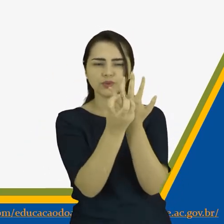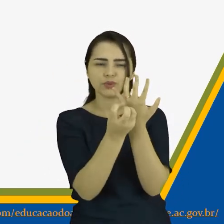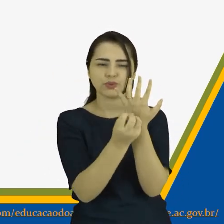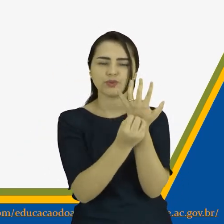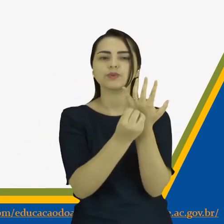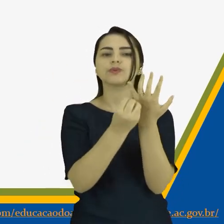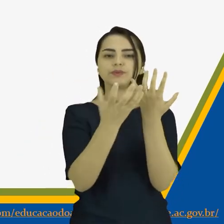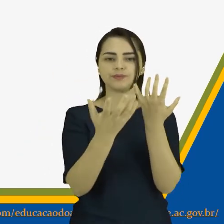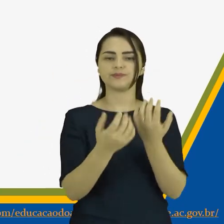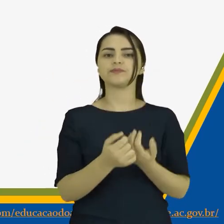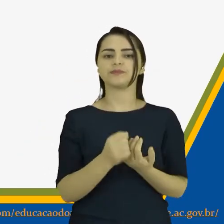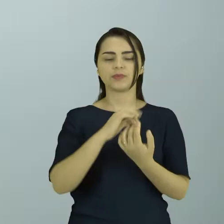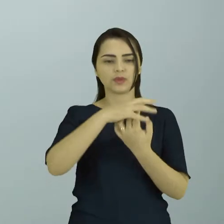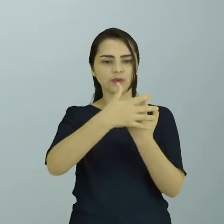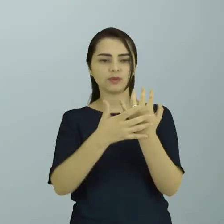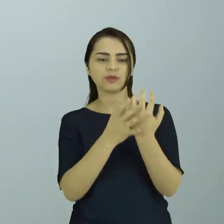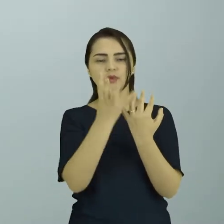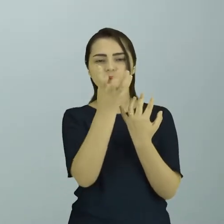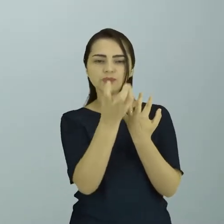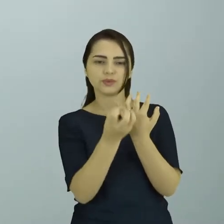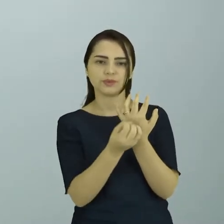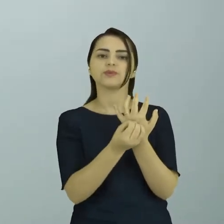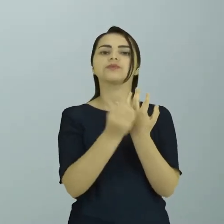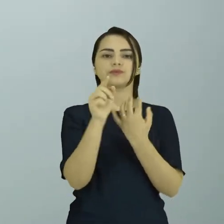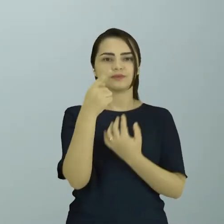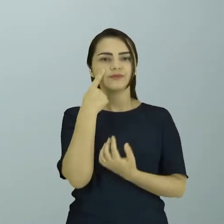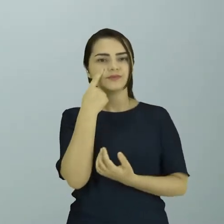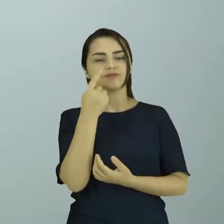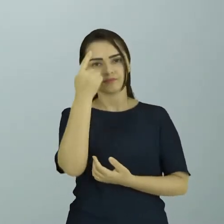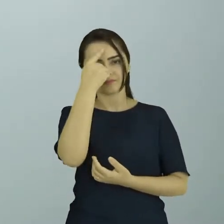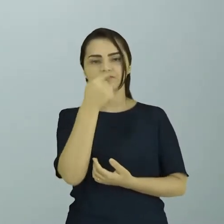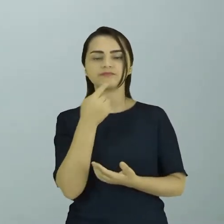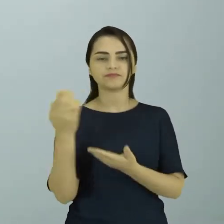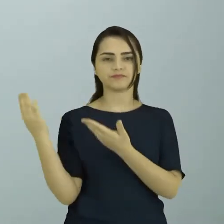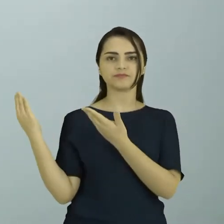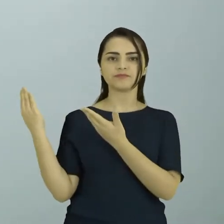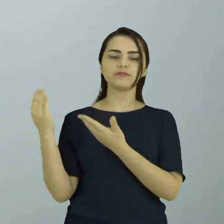vai começando a ficar enrugadinha, como você está vendo aí na tela.